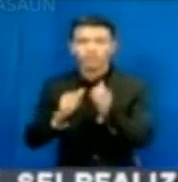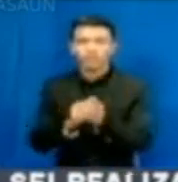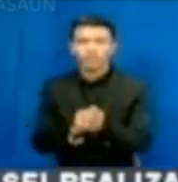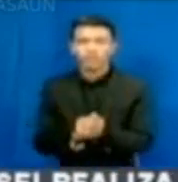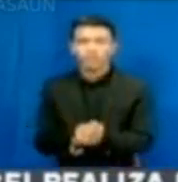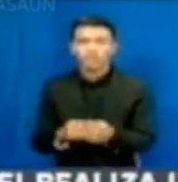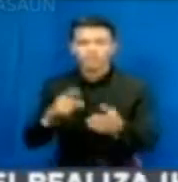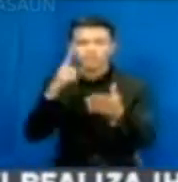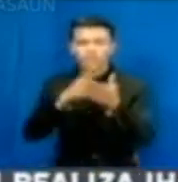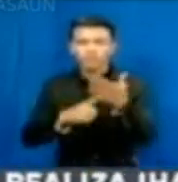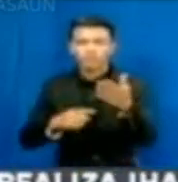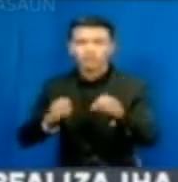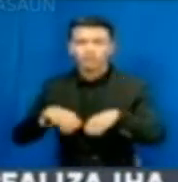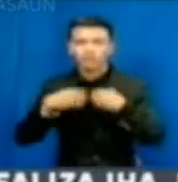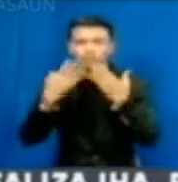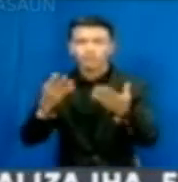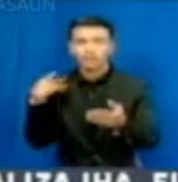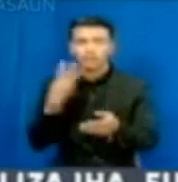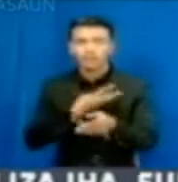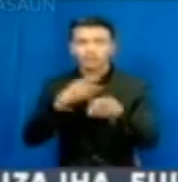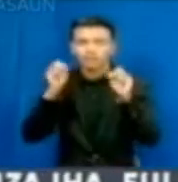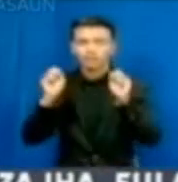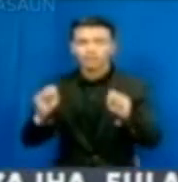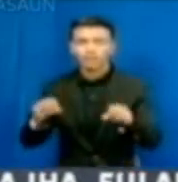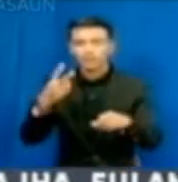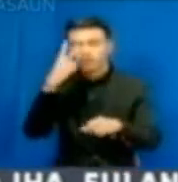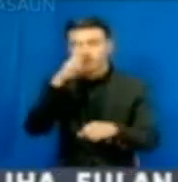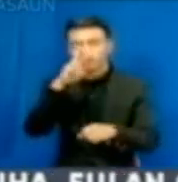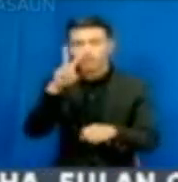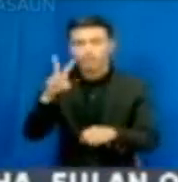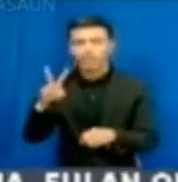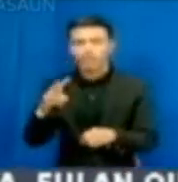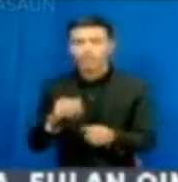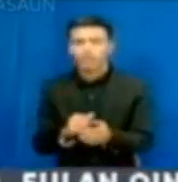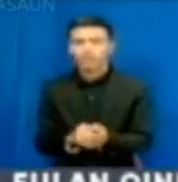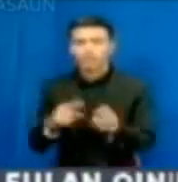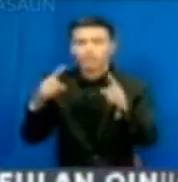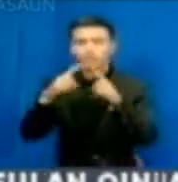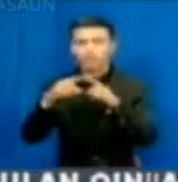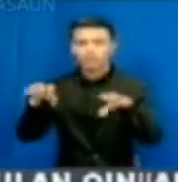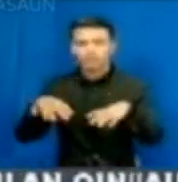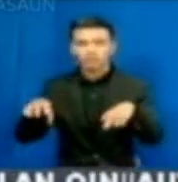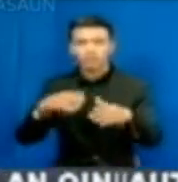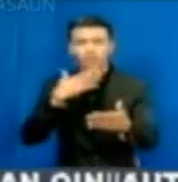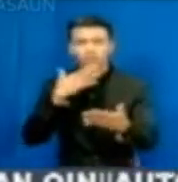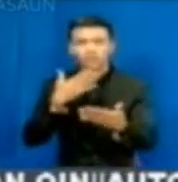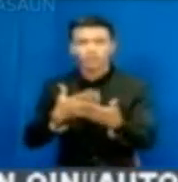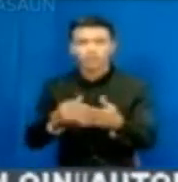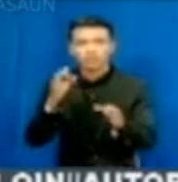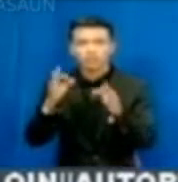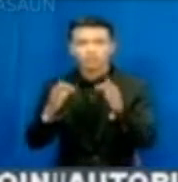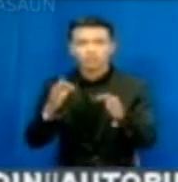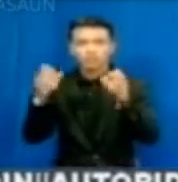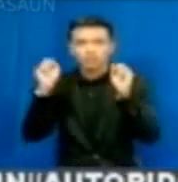Gestão Iha, o insa Maka Ita Bele Hare Estrategia Baia Gestão Ida Nebe Kediak Hode Nune